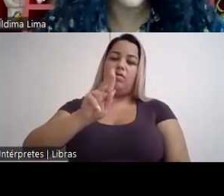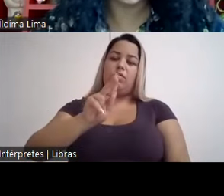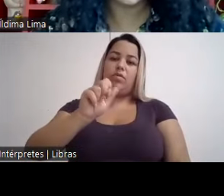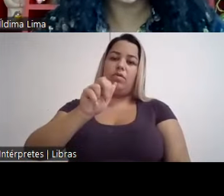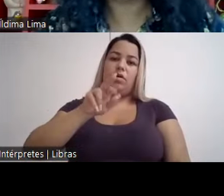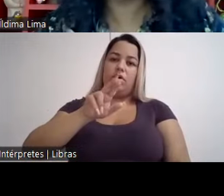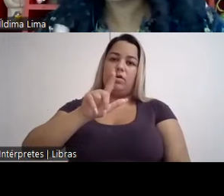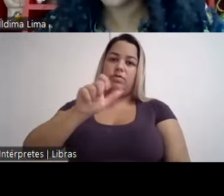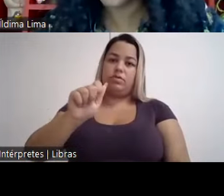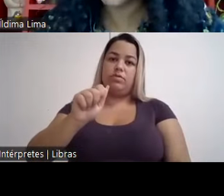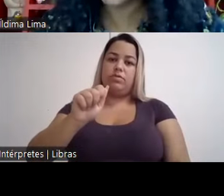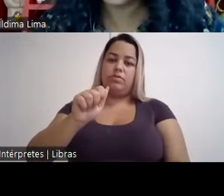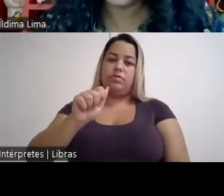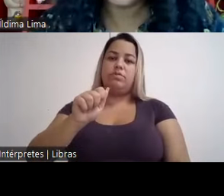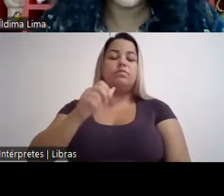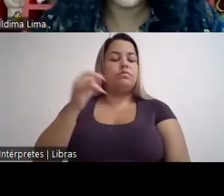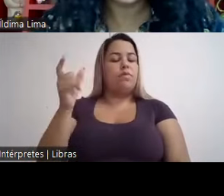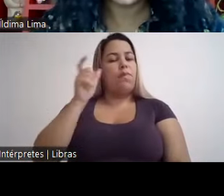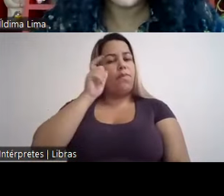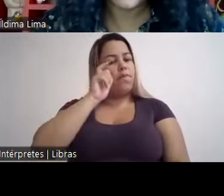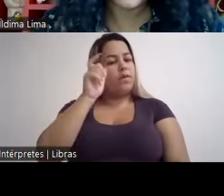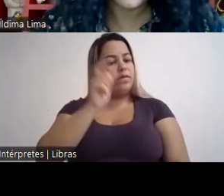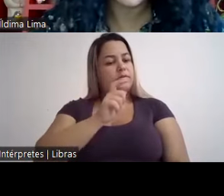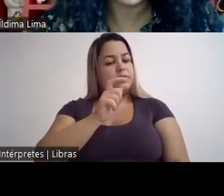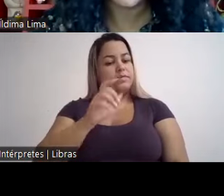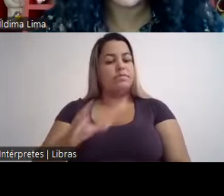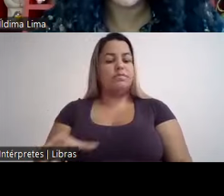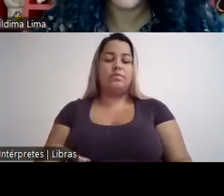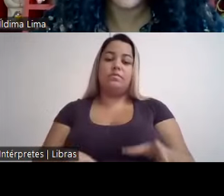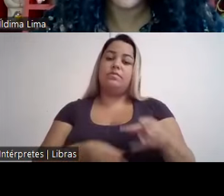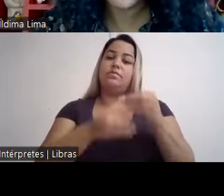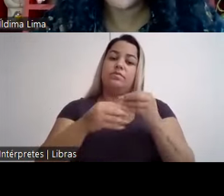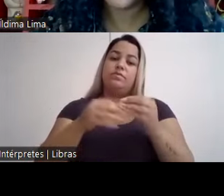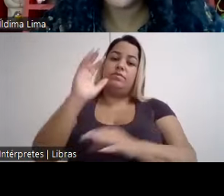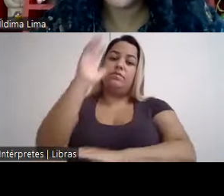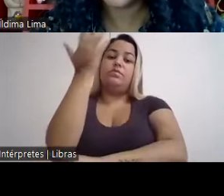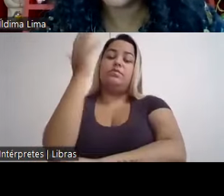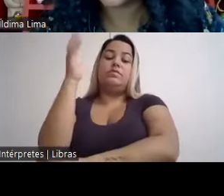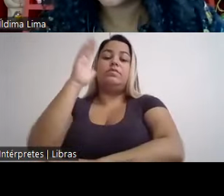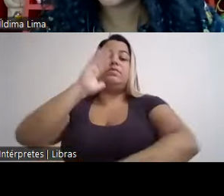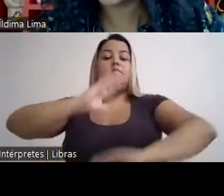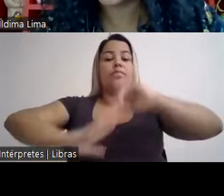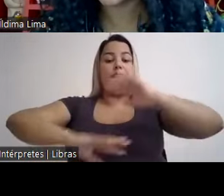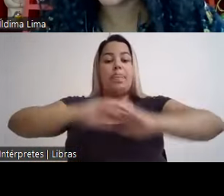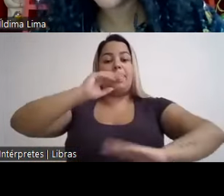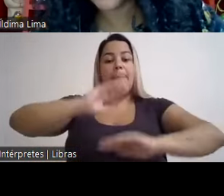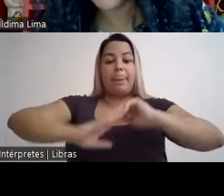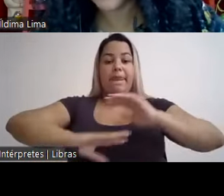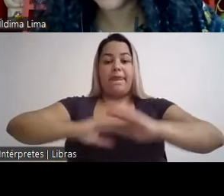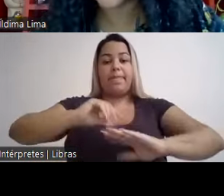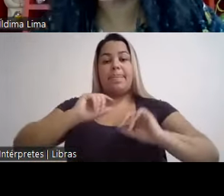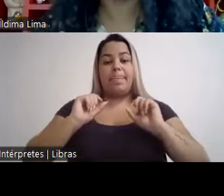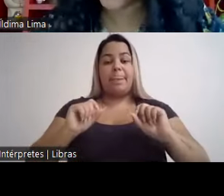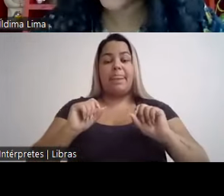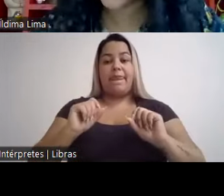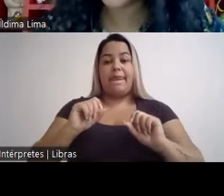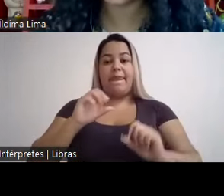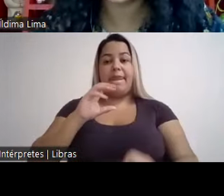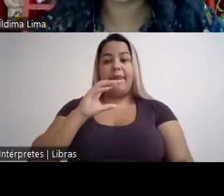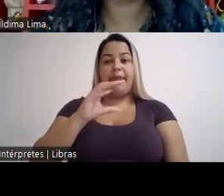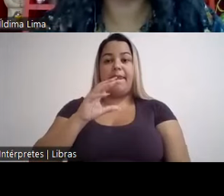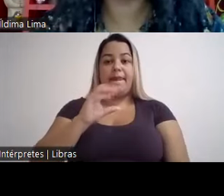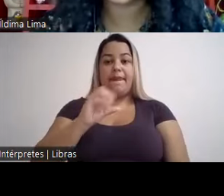achei interessante, acho que um pouco imbuída da natureza da minha profissão, que apesar de ser RP, é